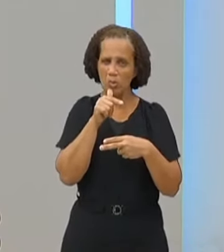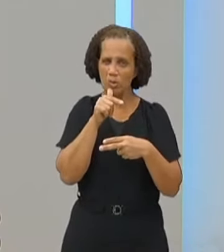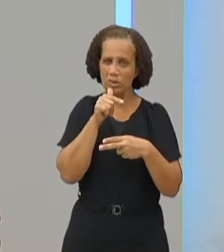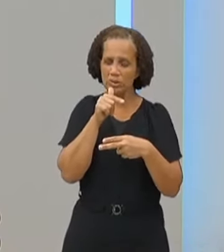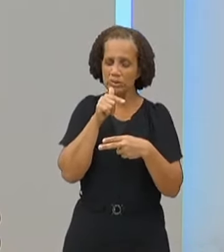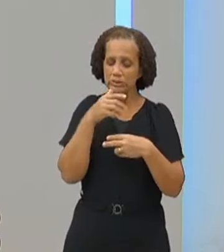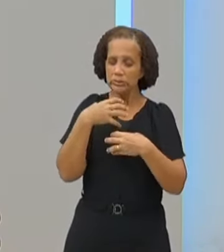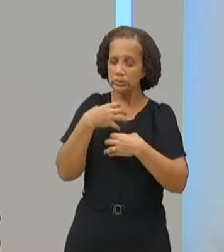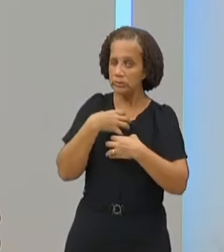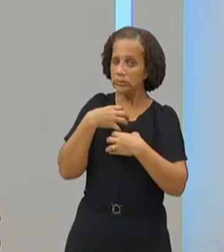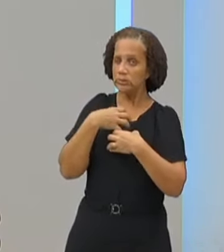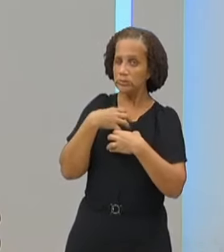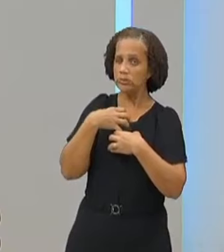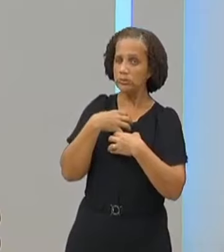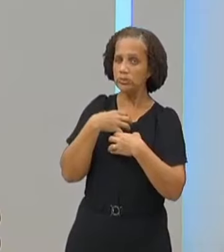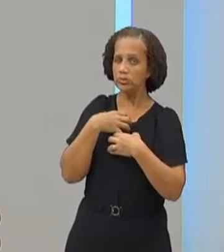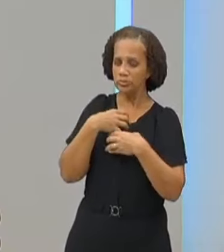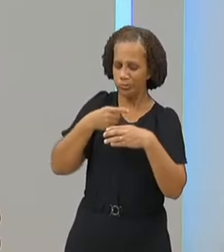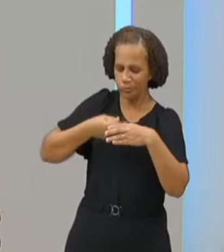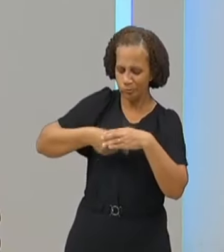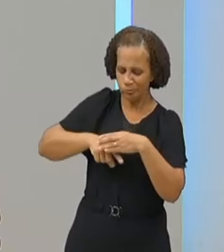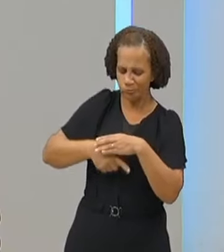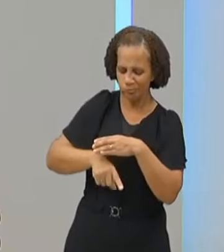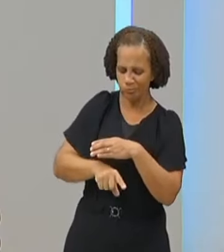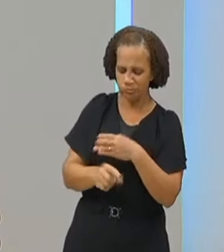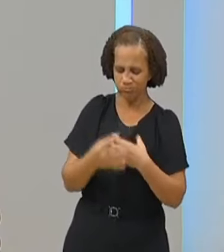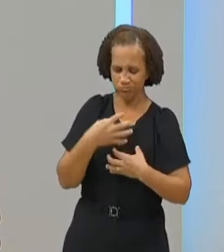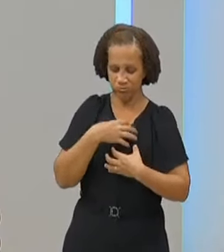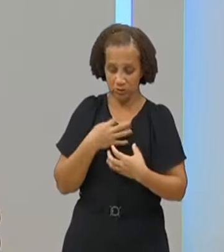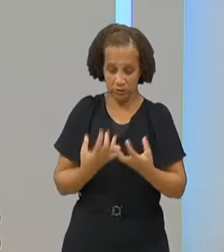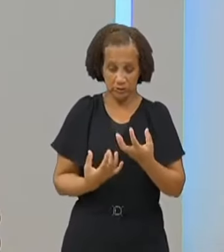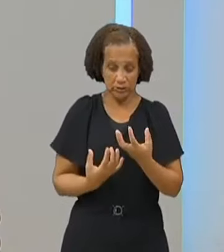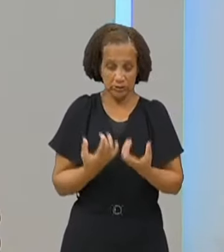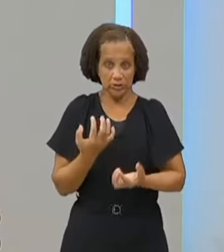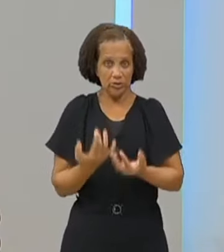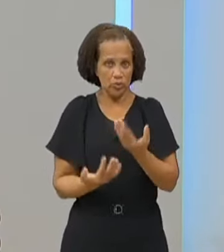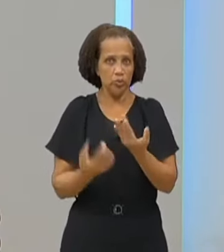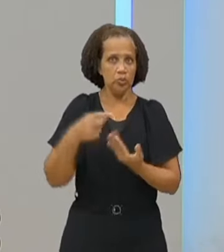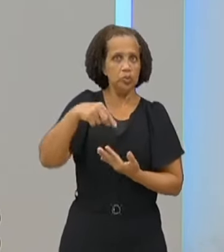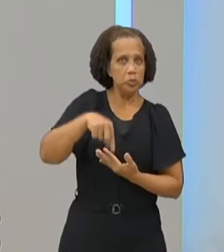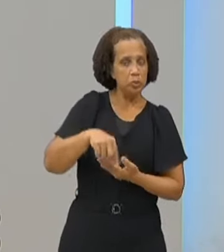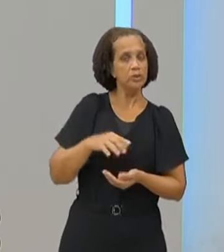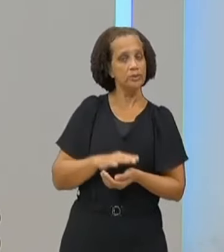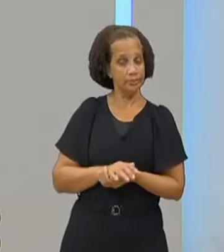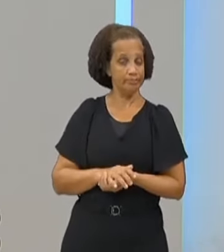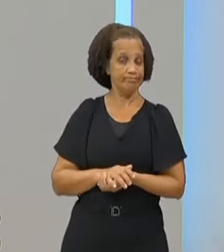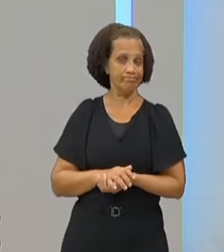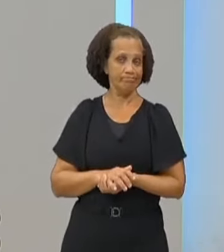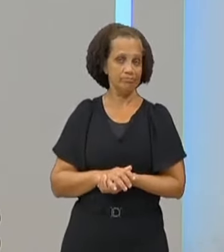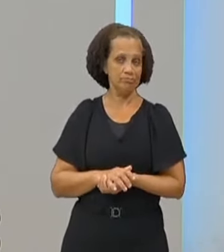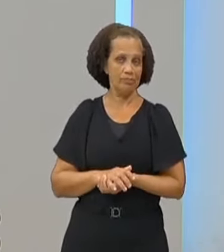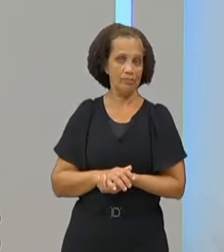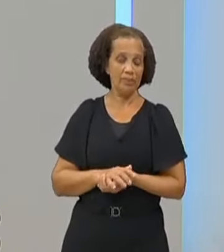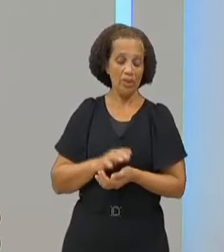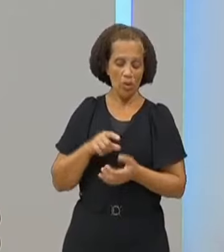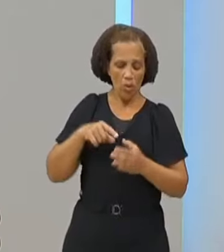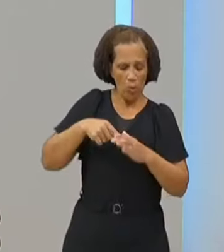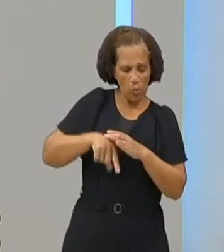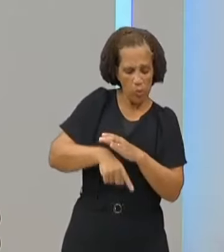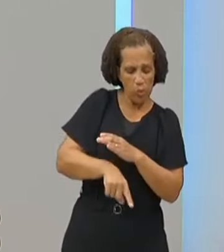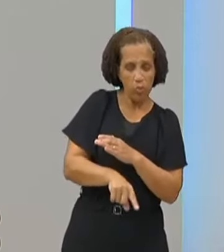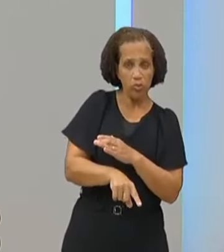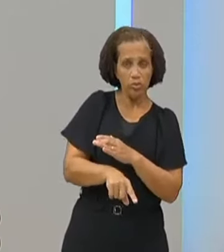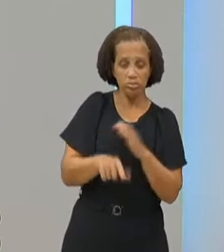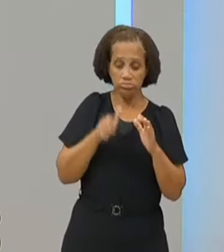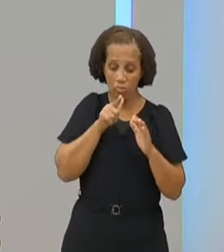como nas profundezas do inferno, ele usa essa expressão. E de lá, das profundezas